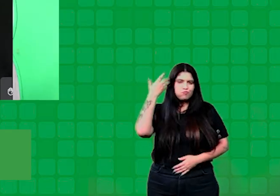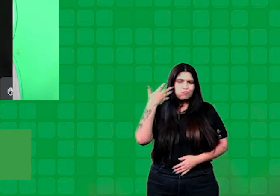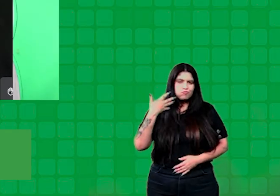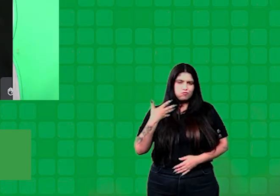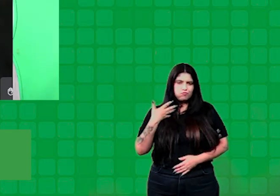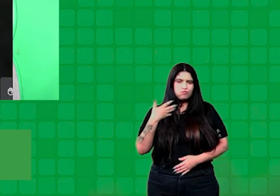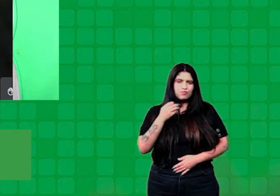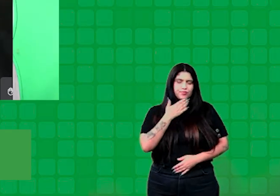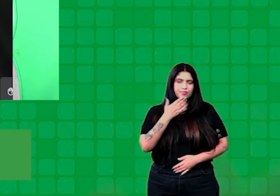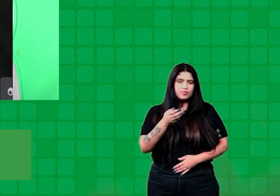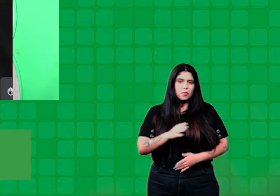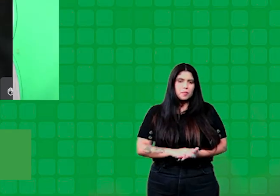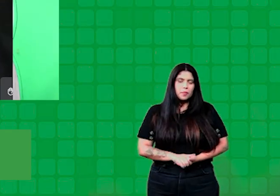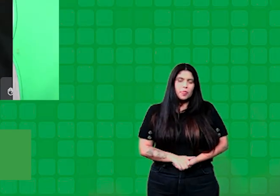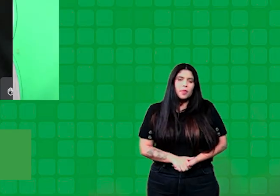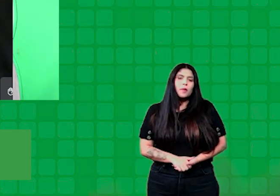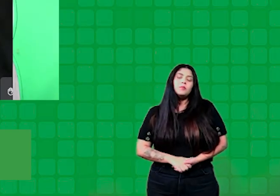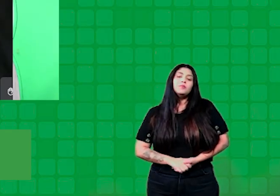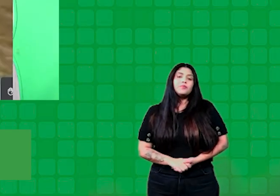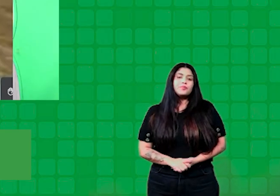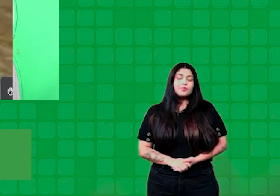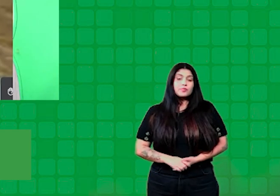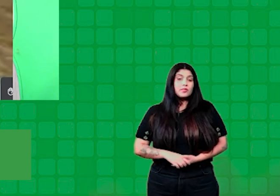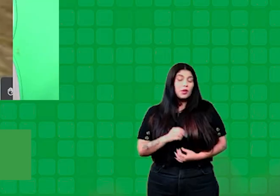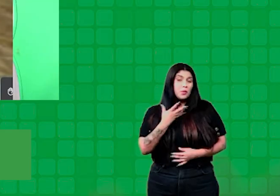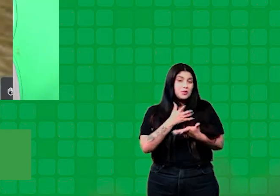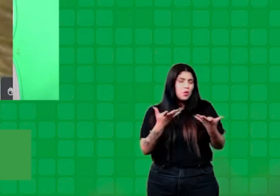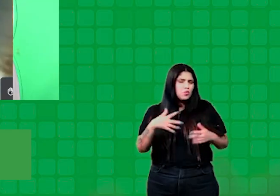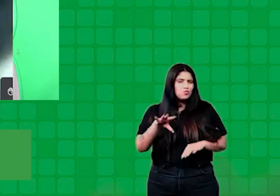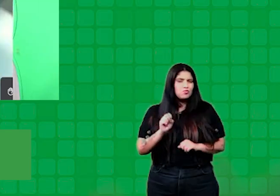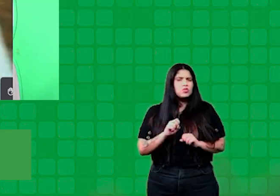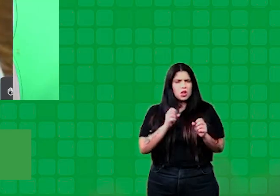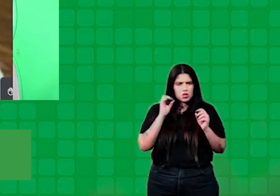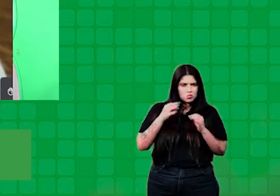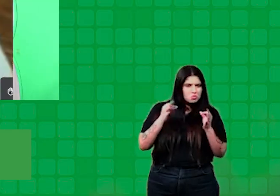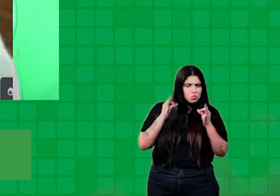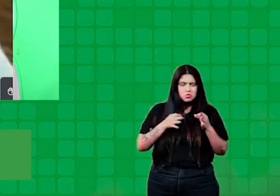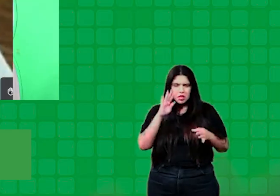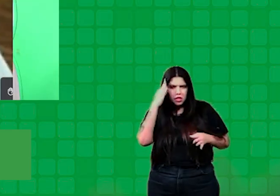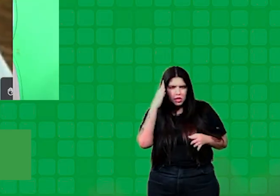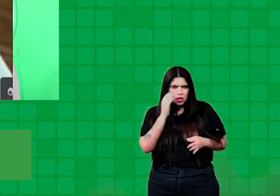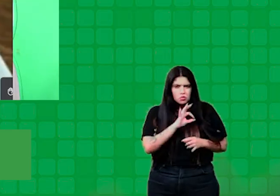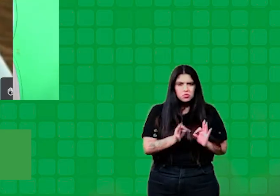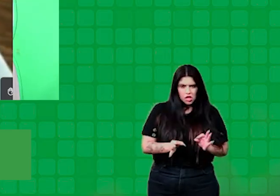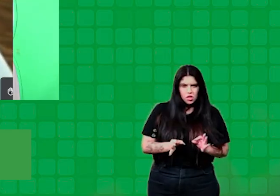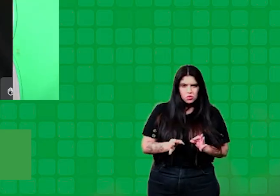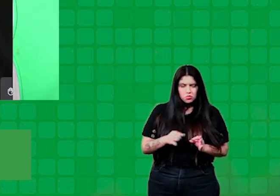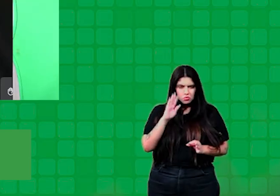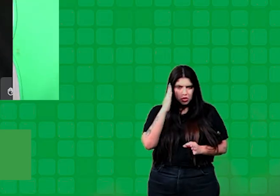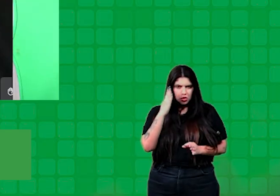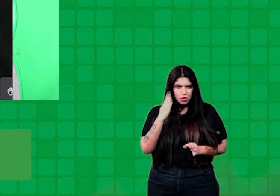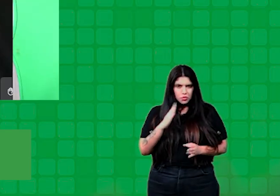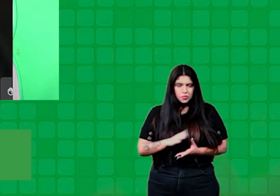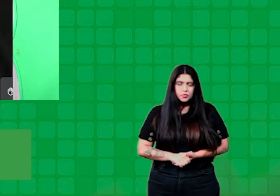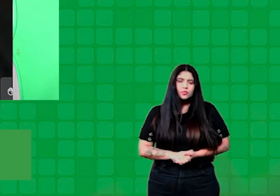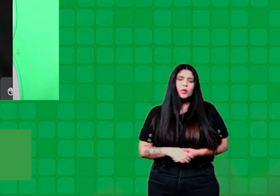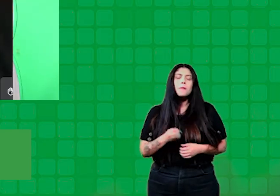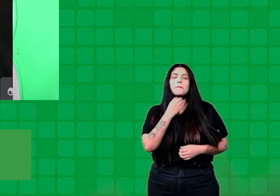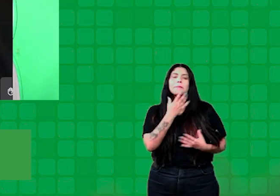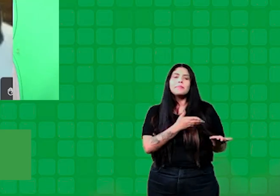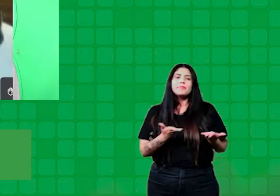gentileza. Oi, pessoal, tá ouvindo? Só testando. Consegue ouvir? Ouvindo, Bruna.